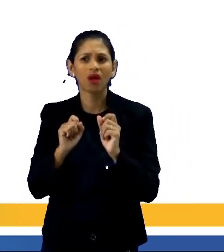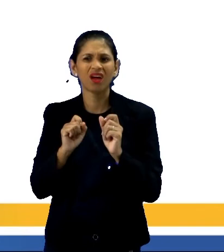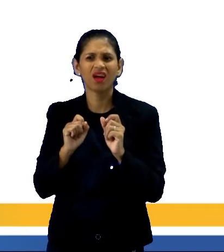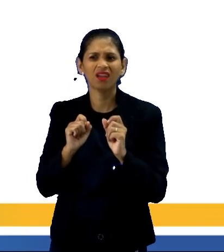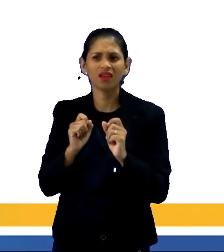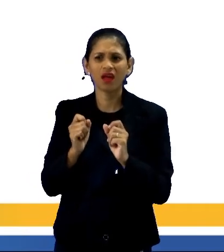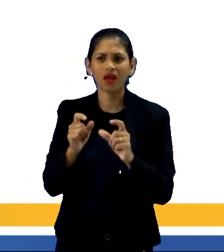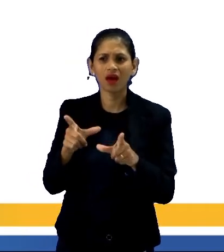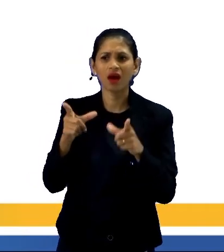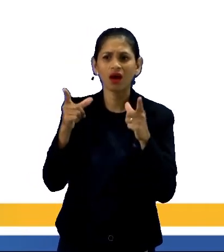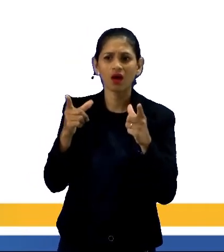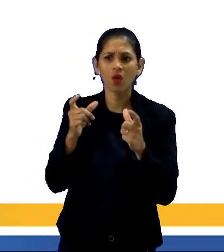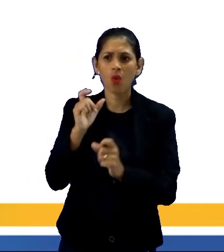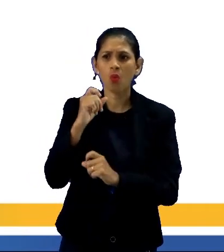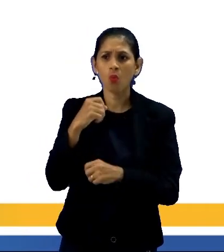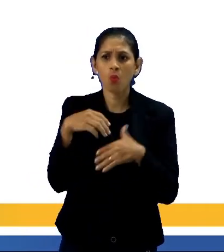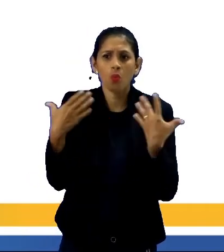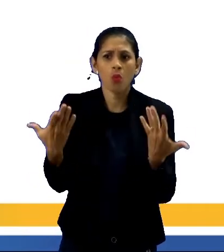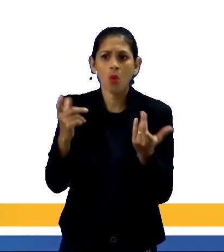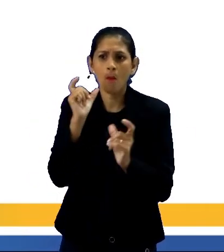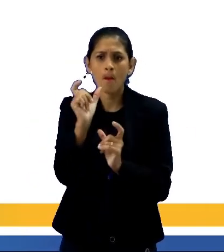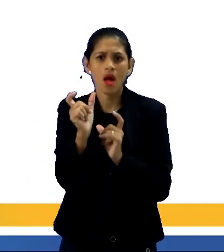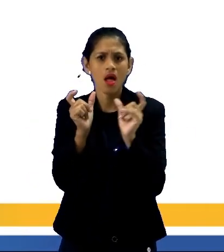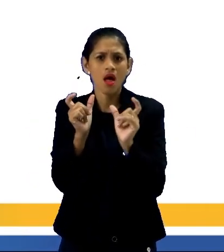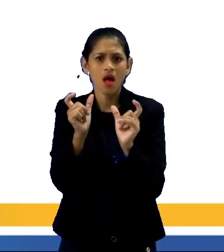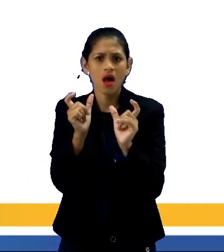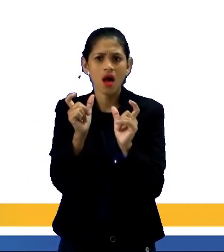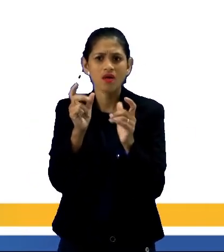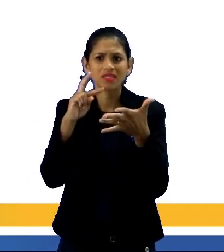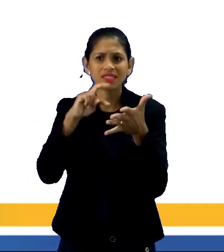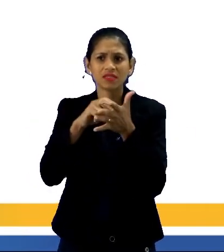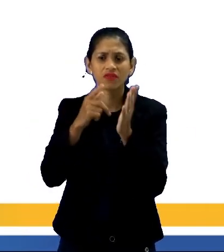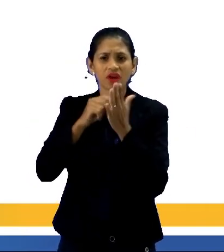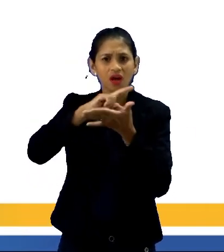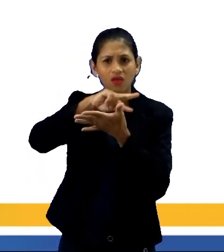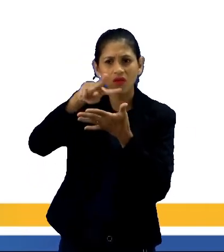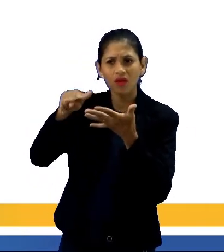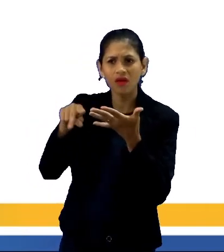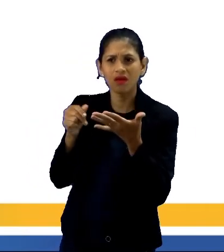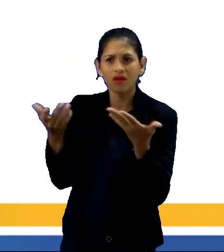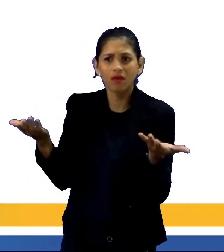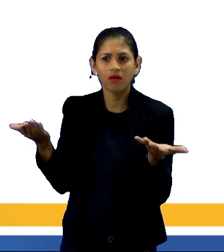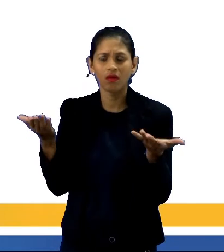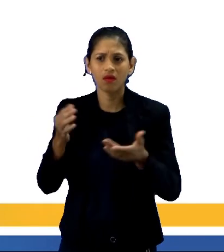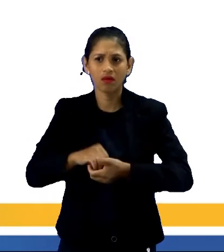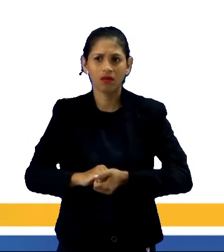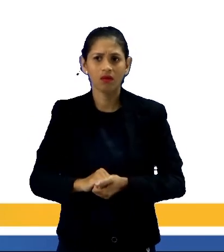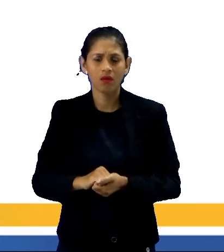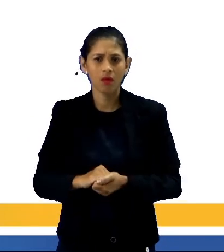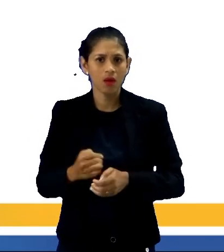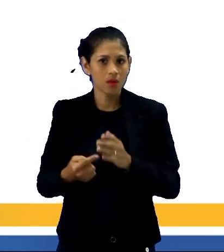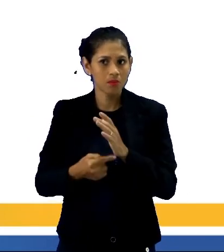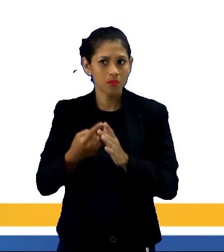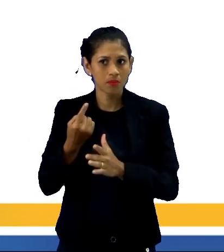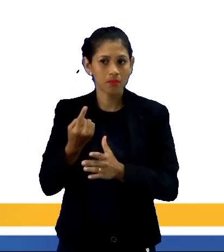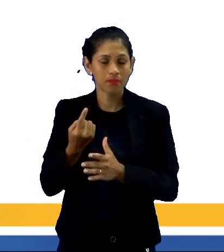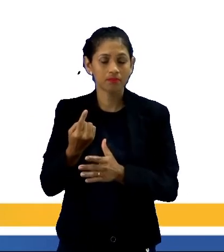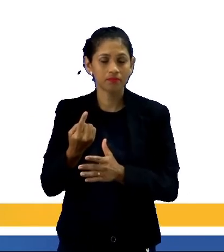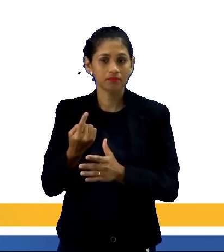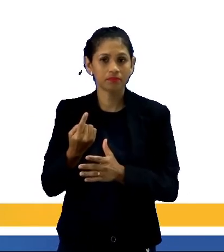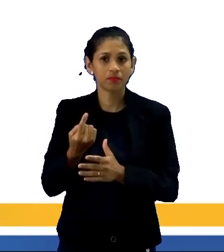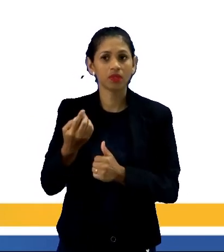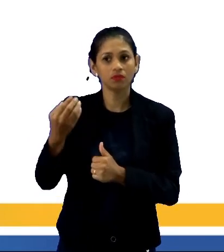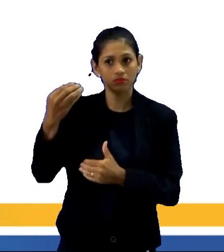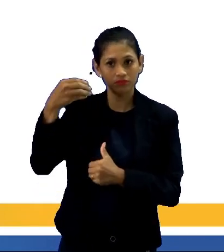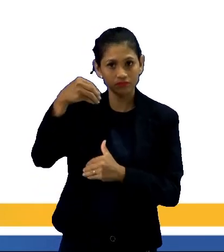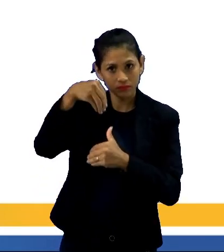sentido? Que cabe no seu bolso. Que duplo sentido é esse? Primeiro, cabe no seu bolso porque ele é